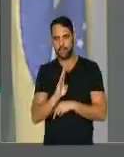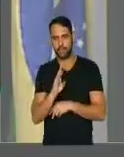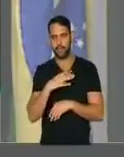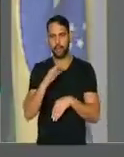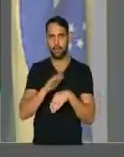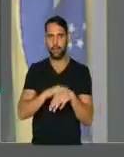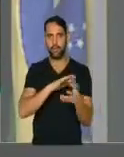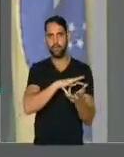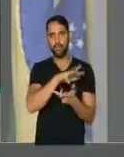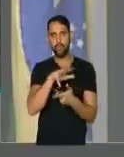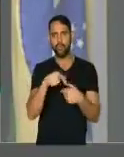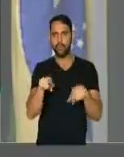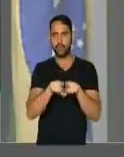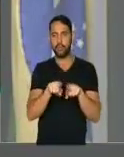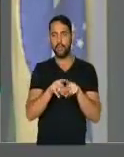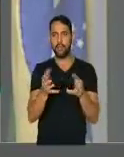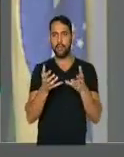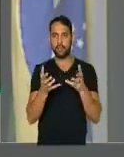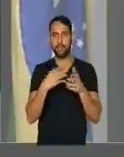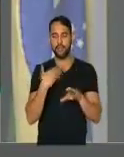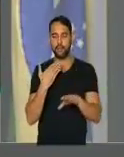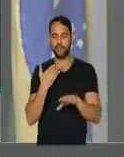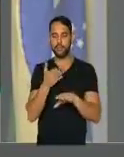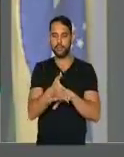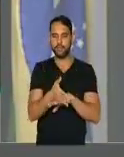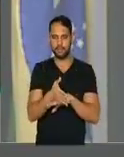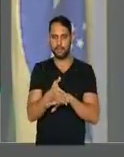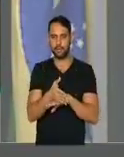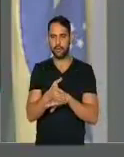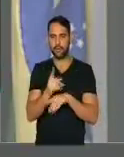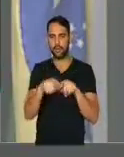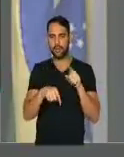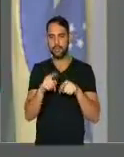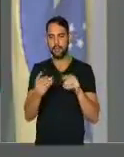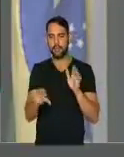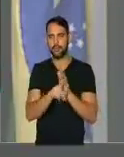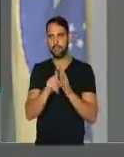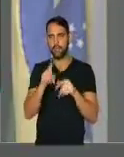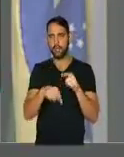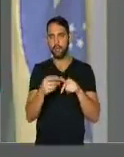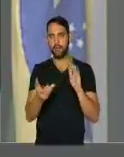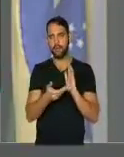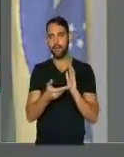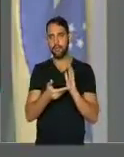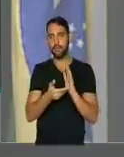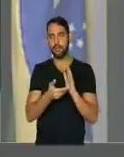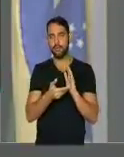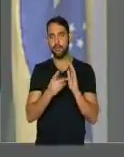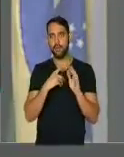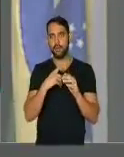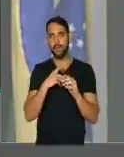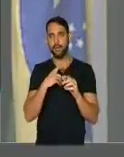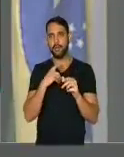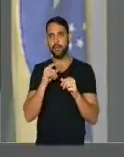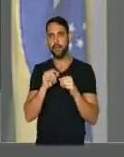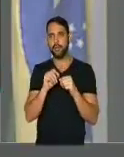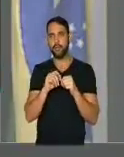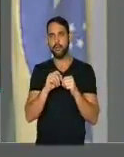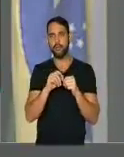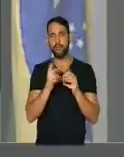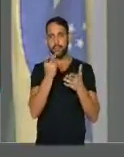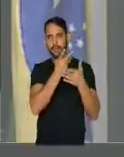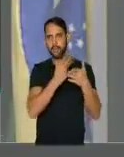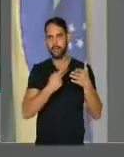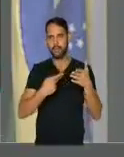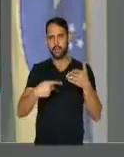e mundialmente também, quem quiser, ter acesso ao acervo da Câmara dos Deputados. Então, tem obras de